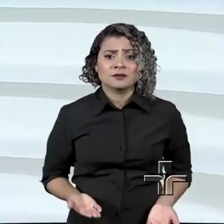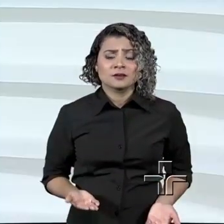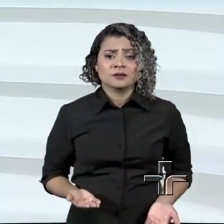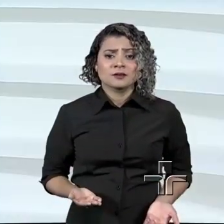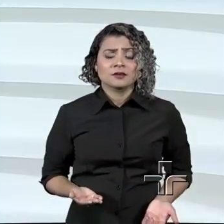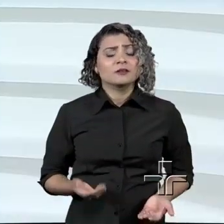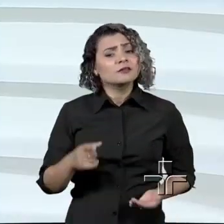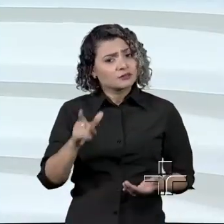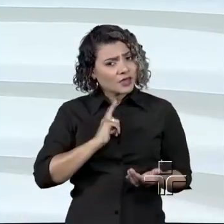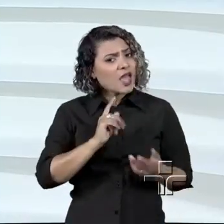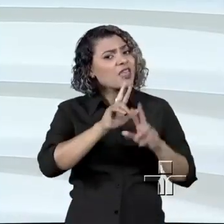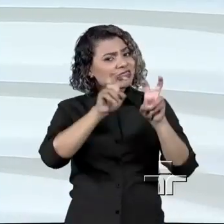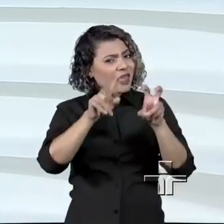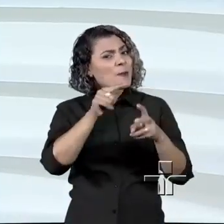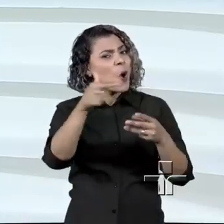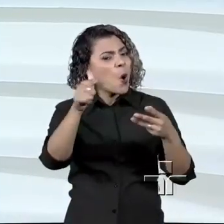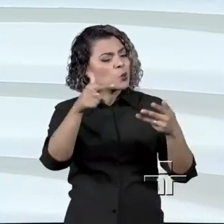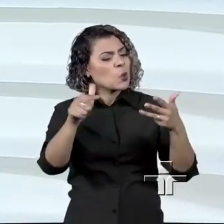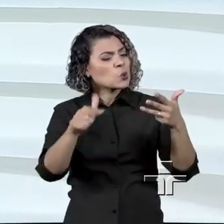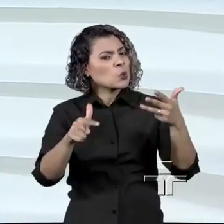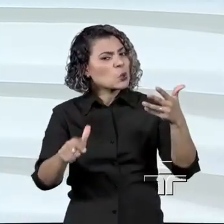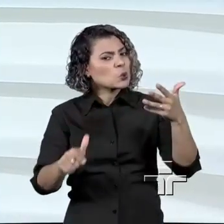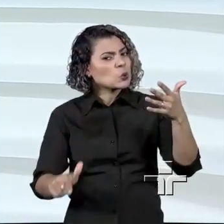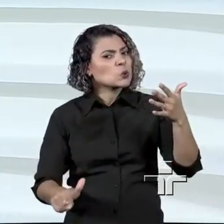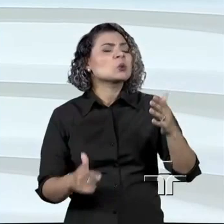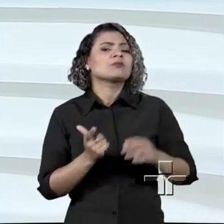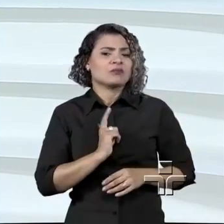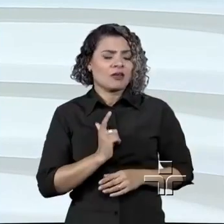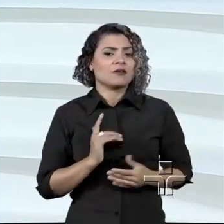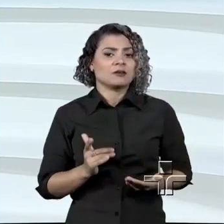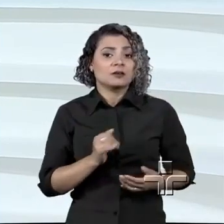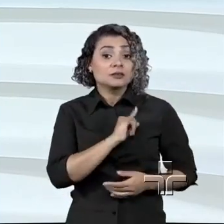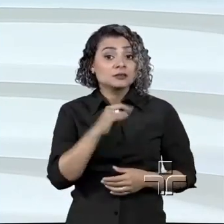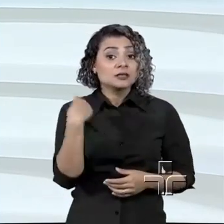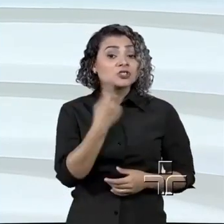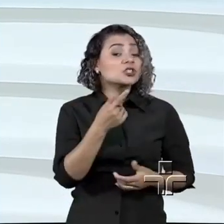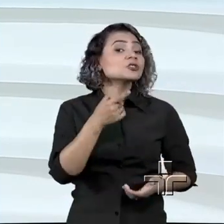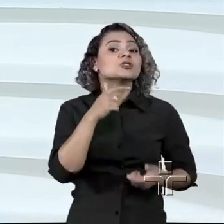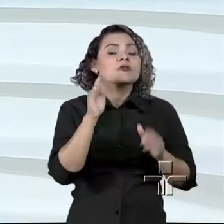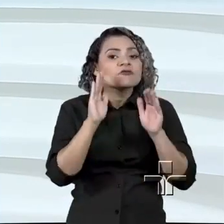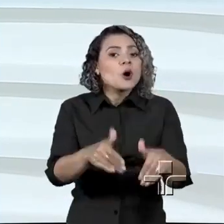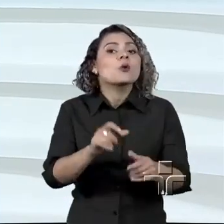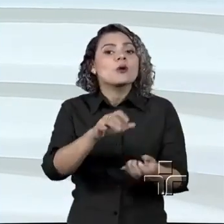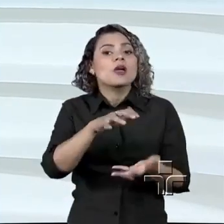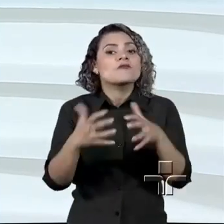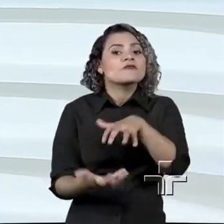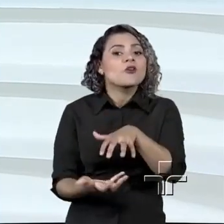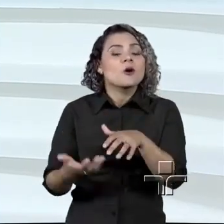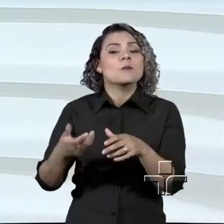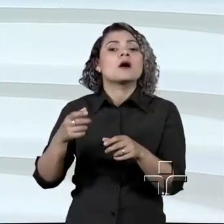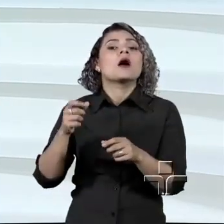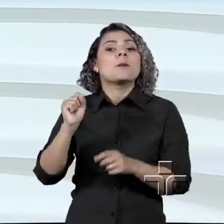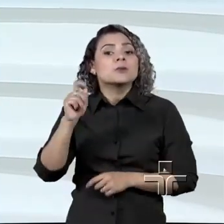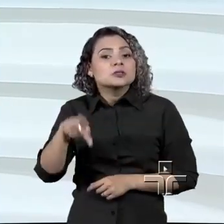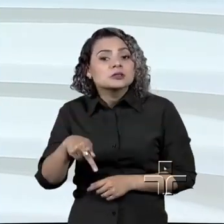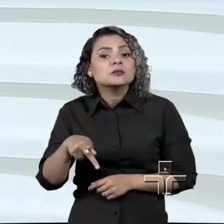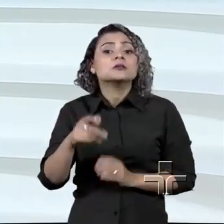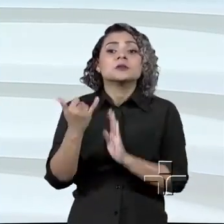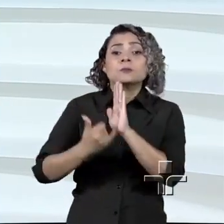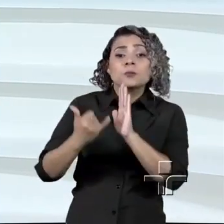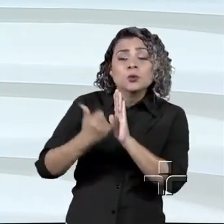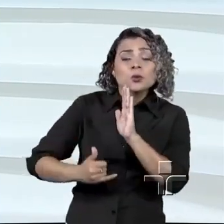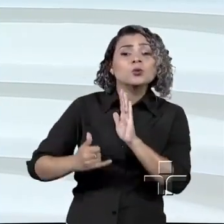outras questões envolvidas. Por exemplo, se a gente trabalha para uma reforma tributária, a gente trabalha para